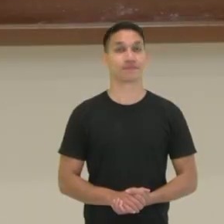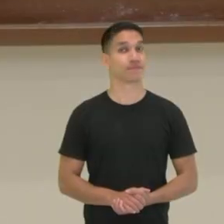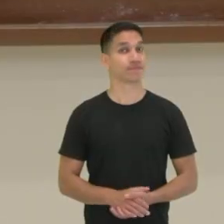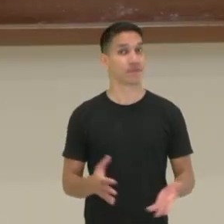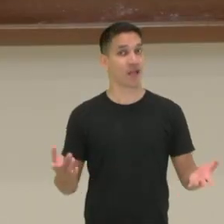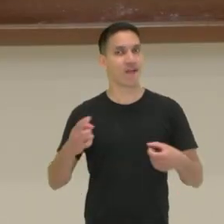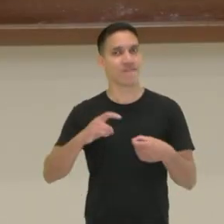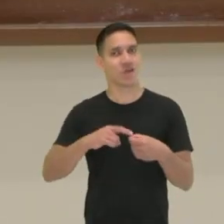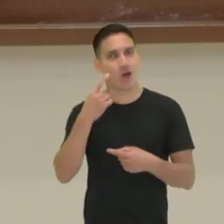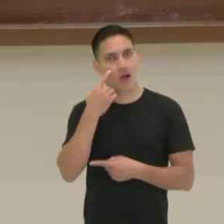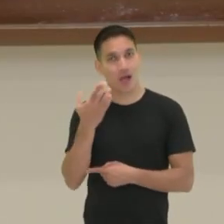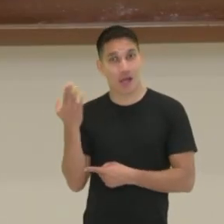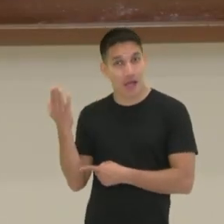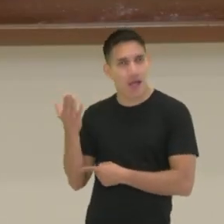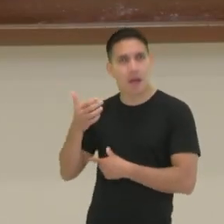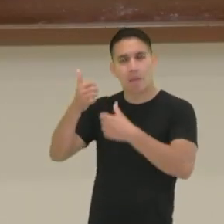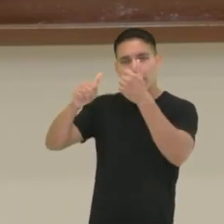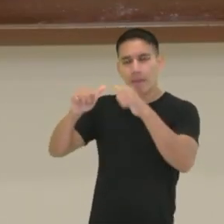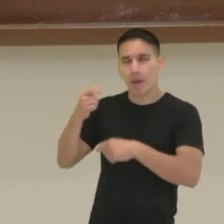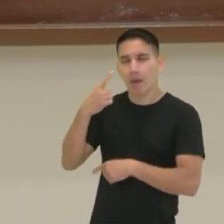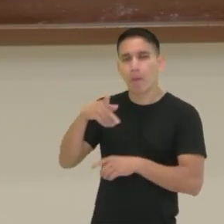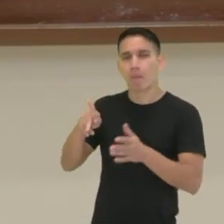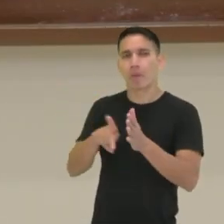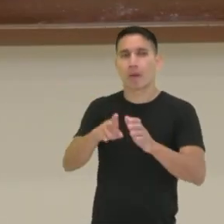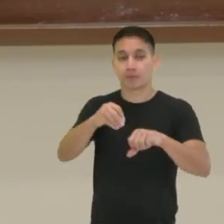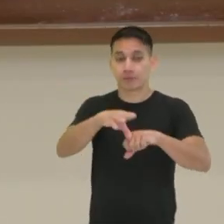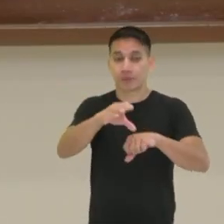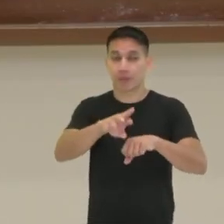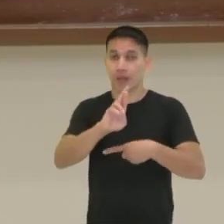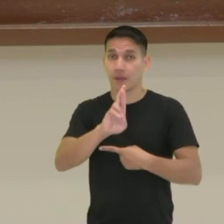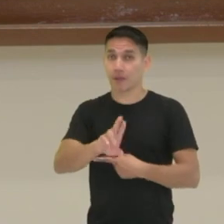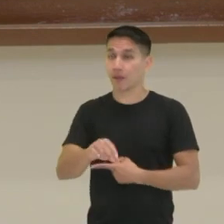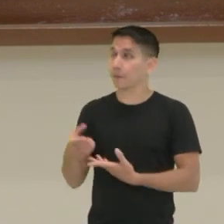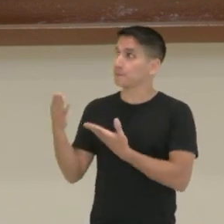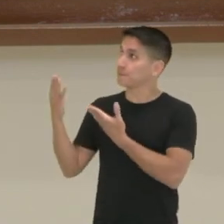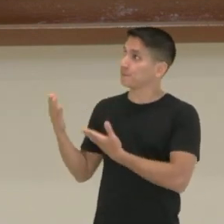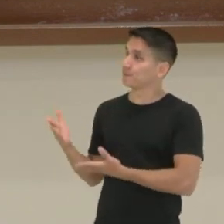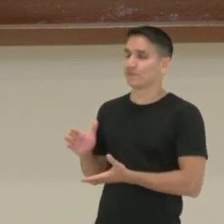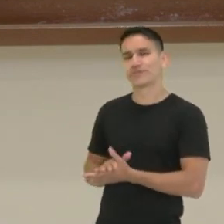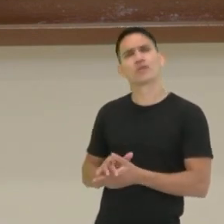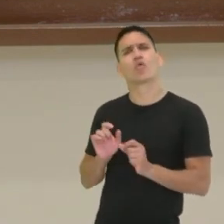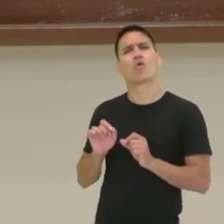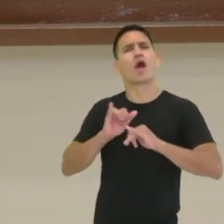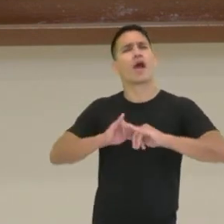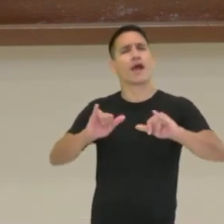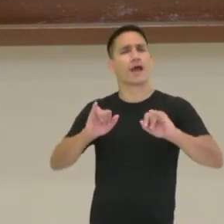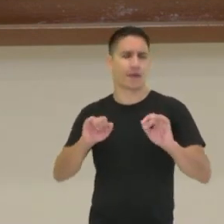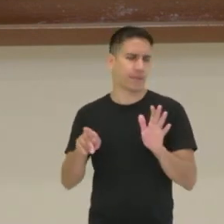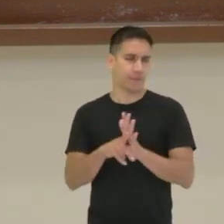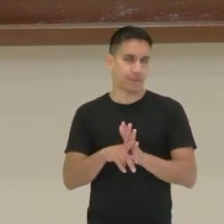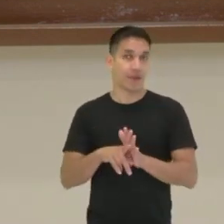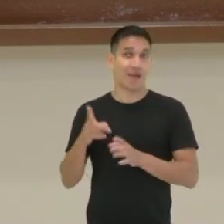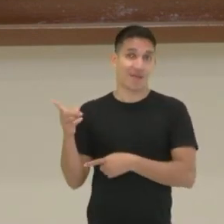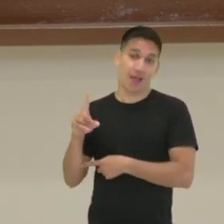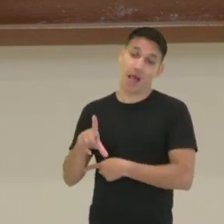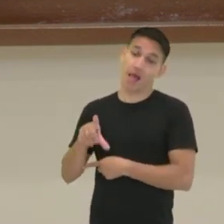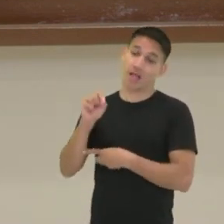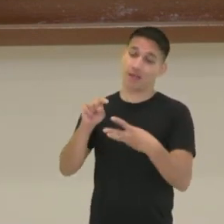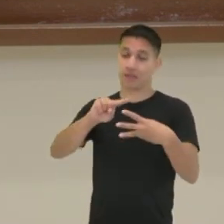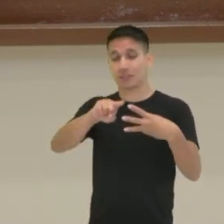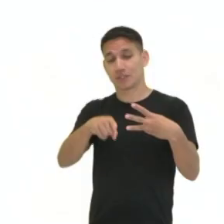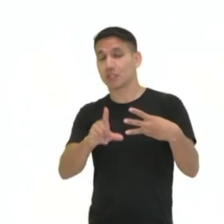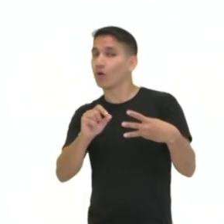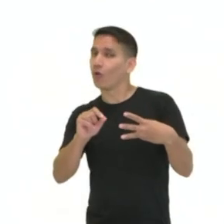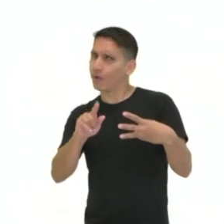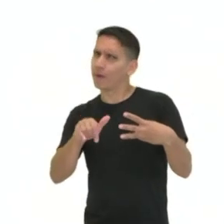Retornando então, pessoal, observem que a nossa sugestão de resposta, né, consiste em afirmar que ela decide priorizar o que